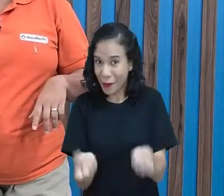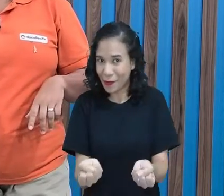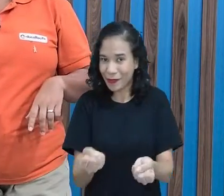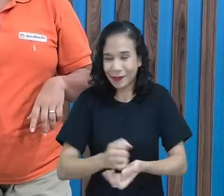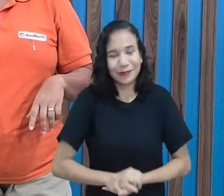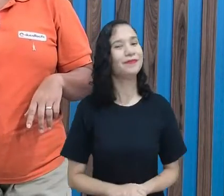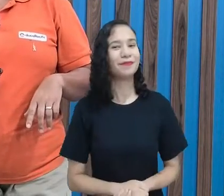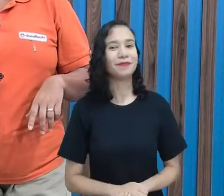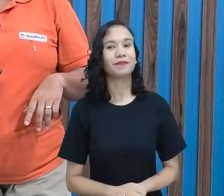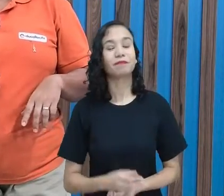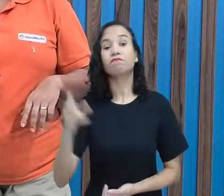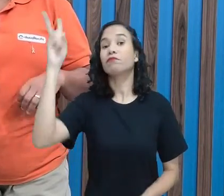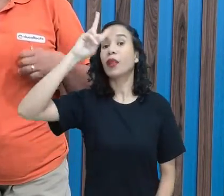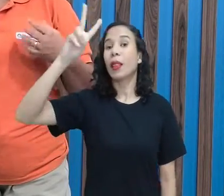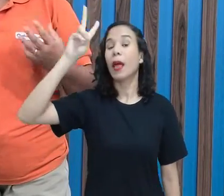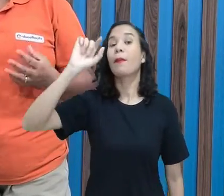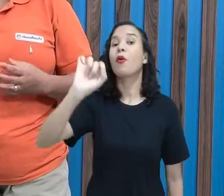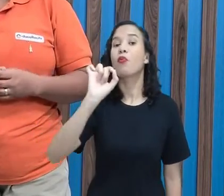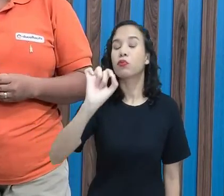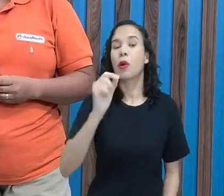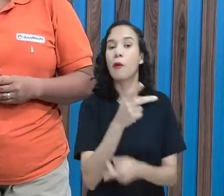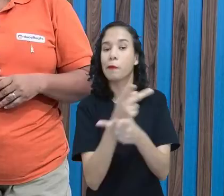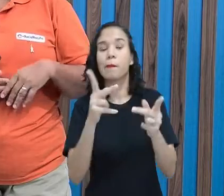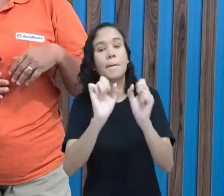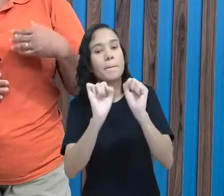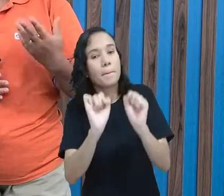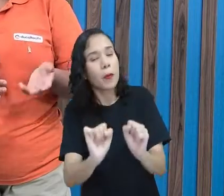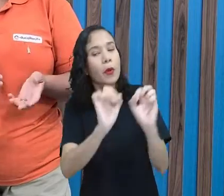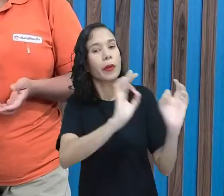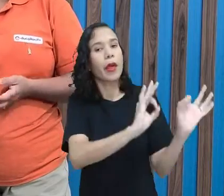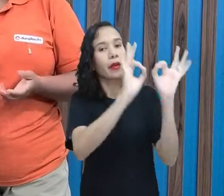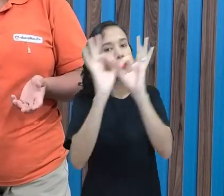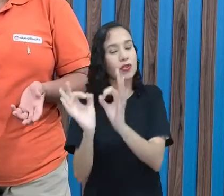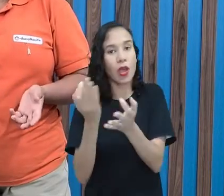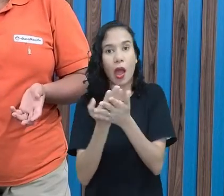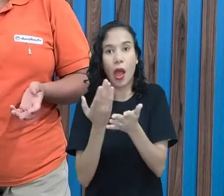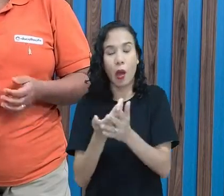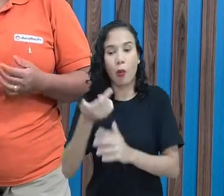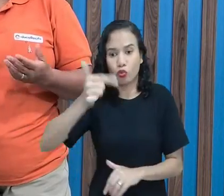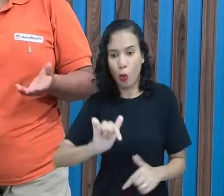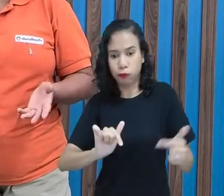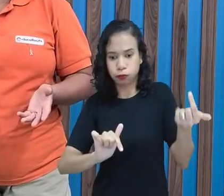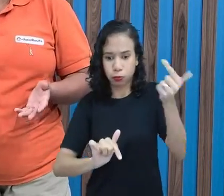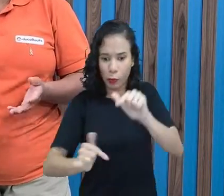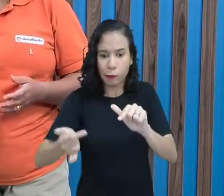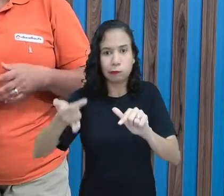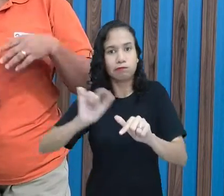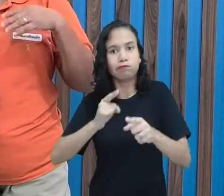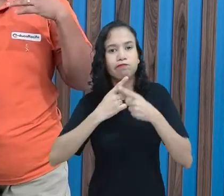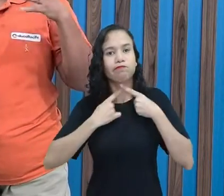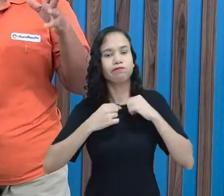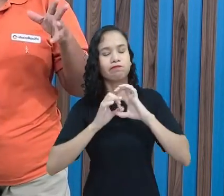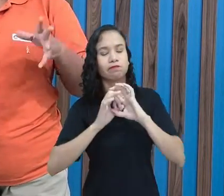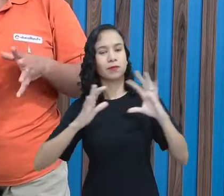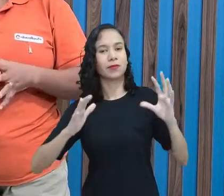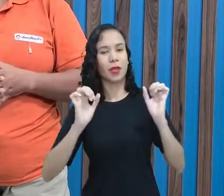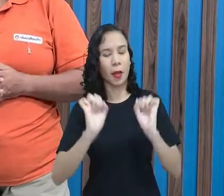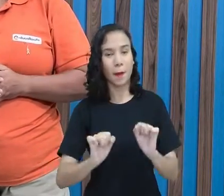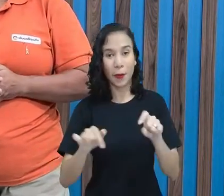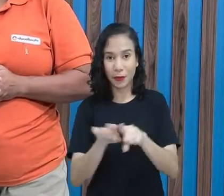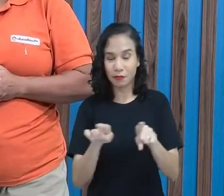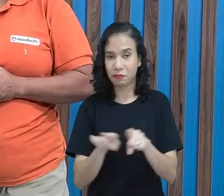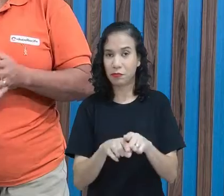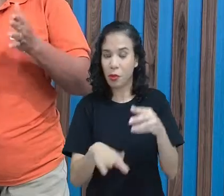lá? Lembrando que vocês podem assistir essa aula diversas vezes, quantas vezes quiser, e aproveitar e colocar lá